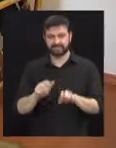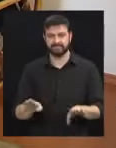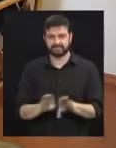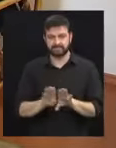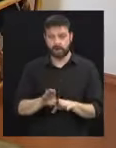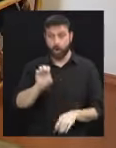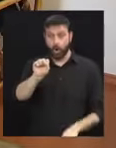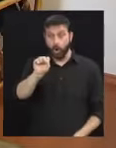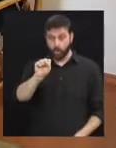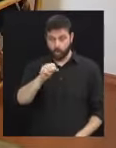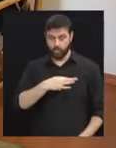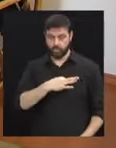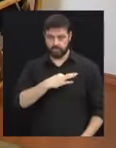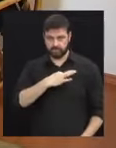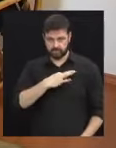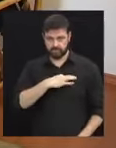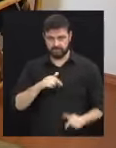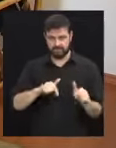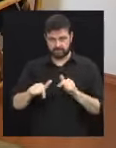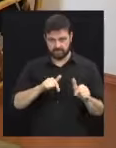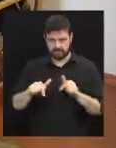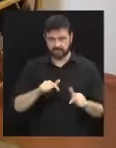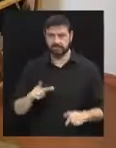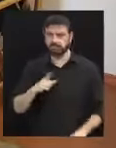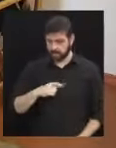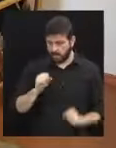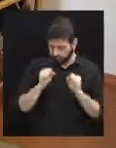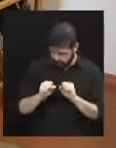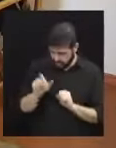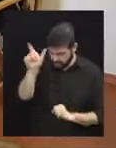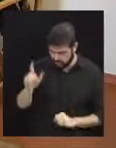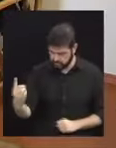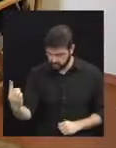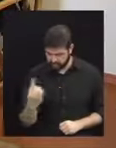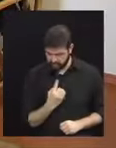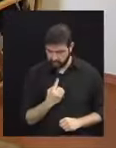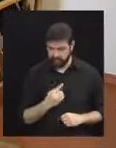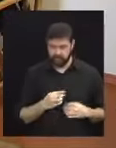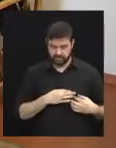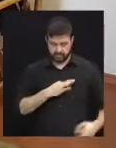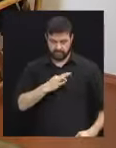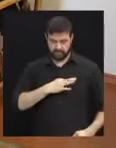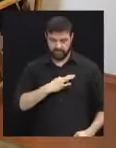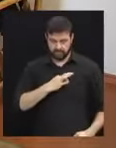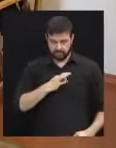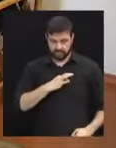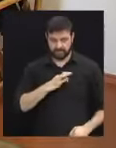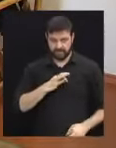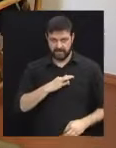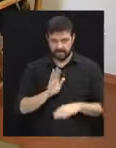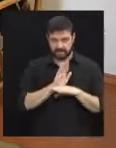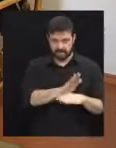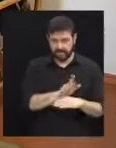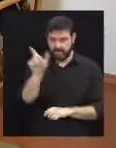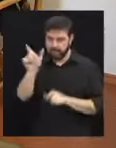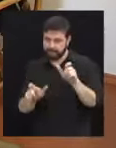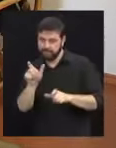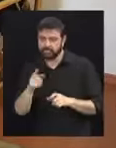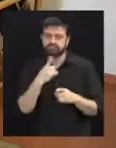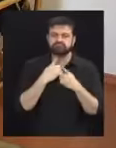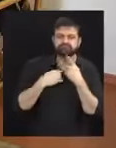8. 8? Vocês estão em busca de voluntários? Sim, às vezes aparecem aqueles rotativos, né, que vão na feira uma vez ou